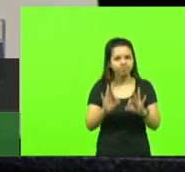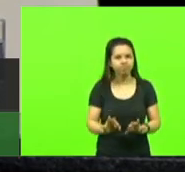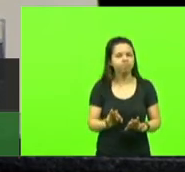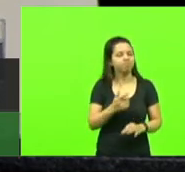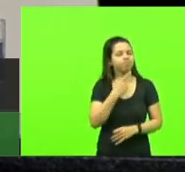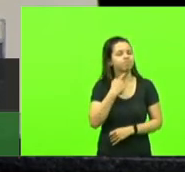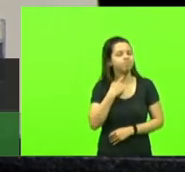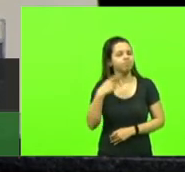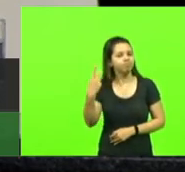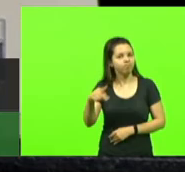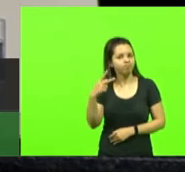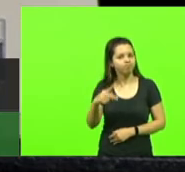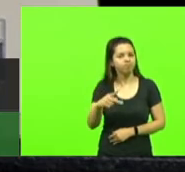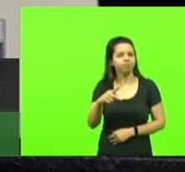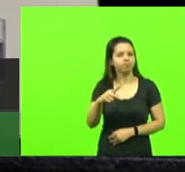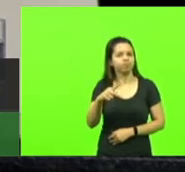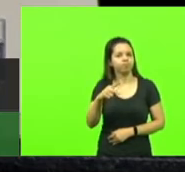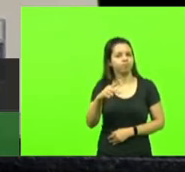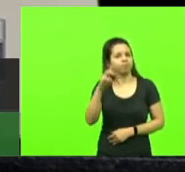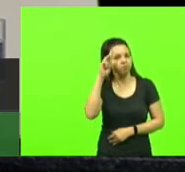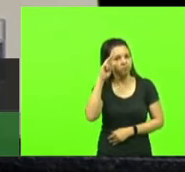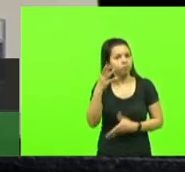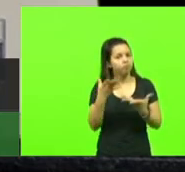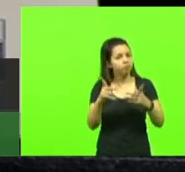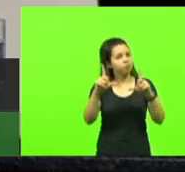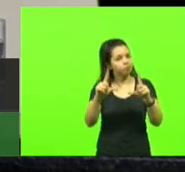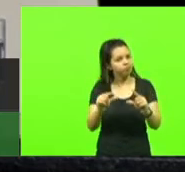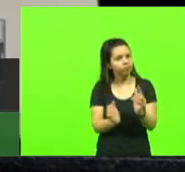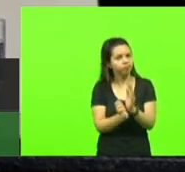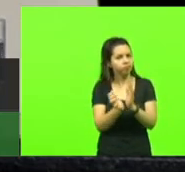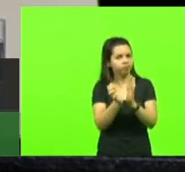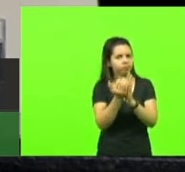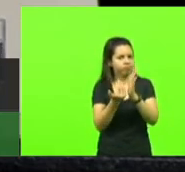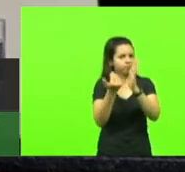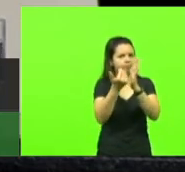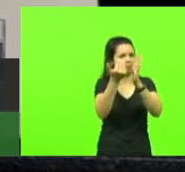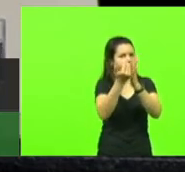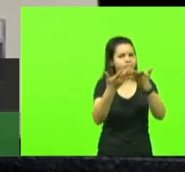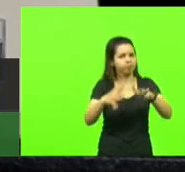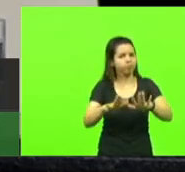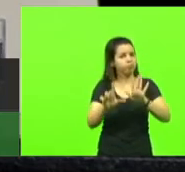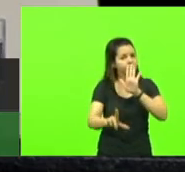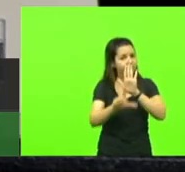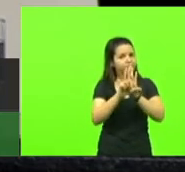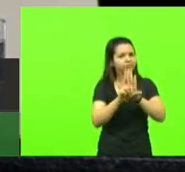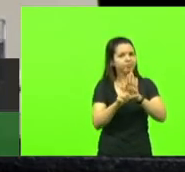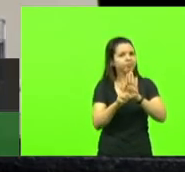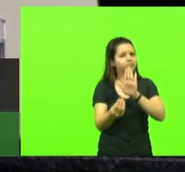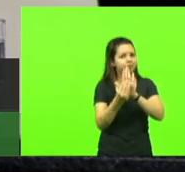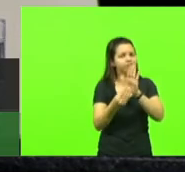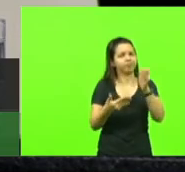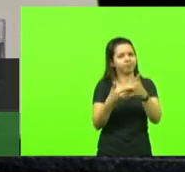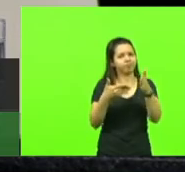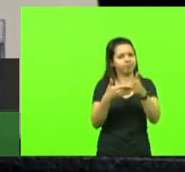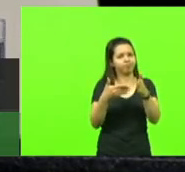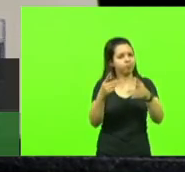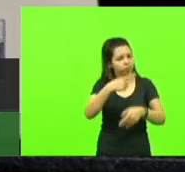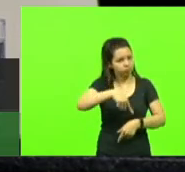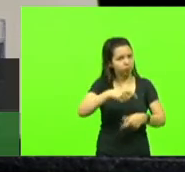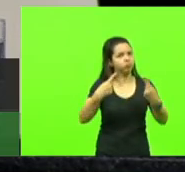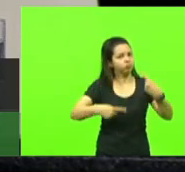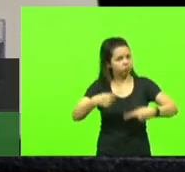governador diminuir a burocracia, jamais criar mais. Mas a lei impõe muitas barreiras e nós temos que discutir